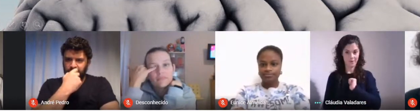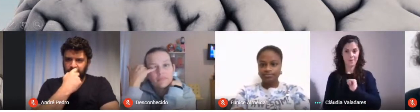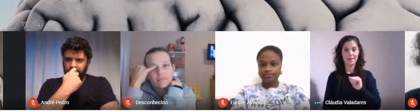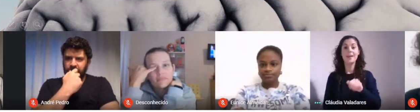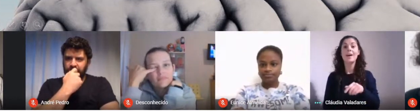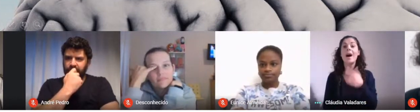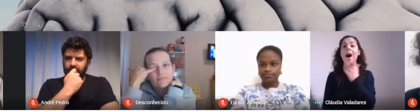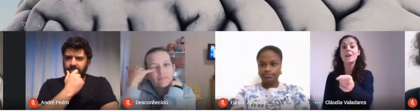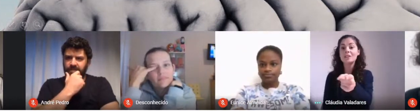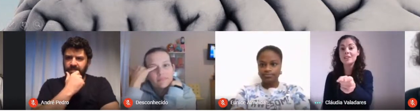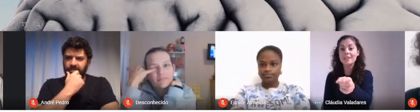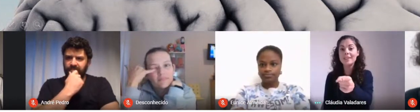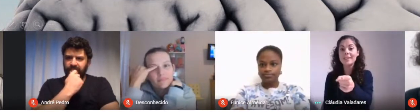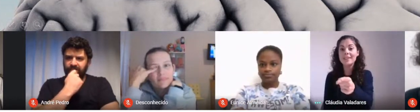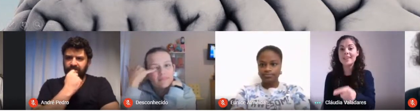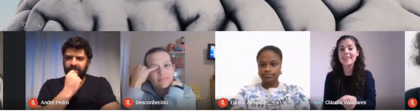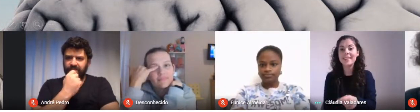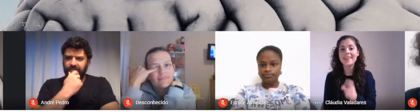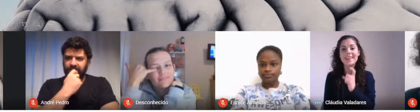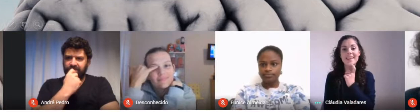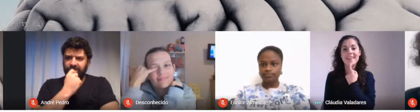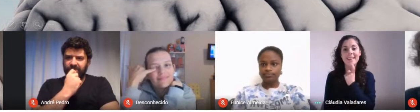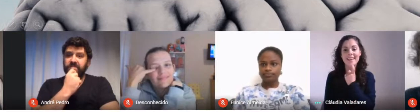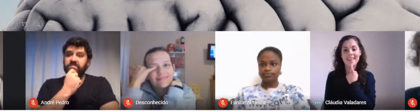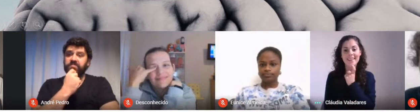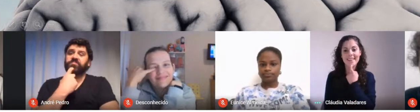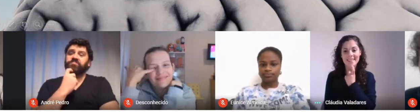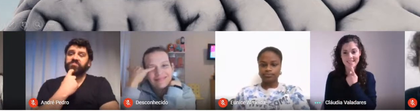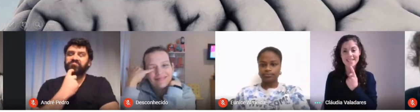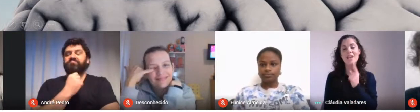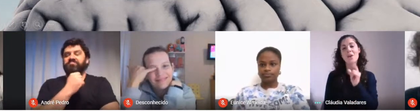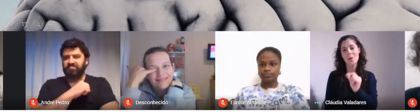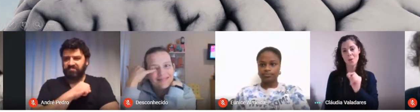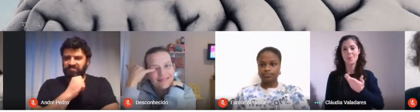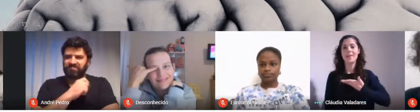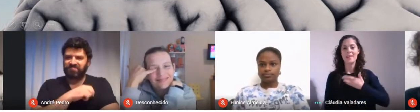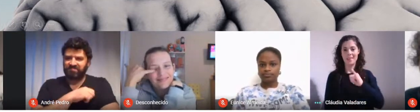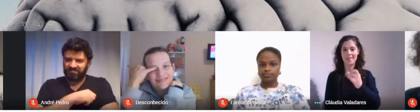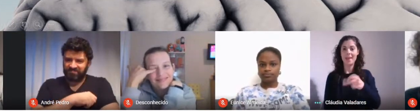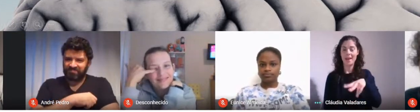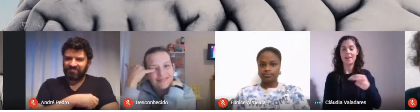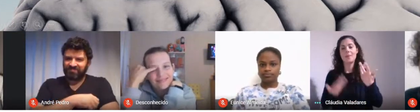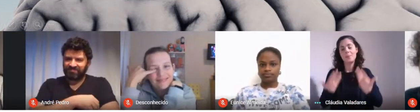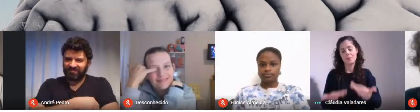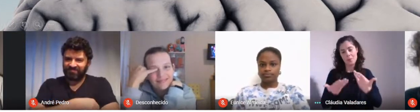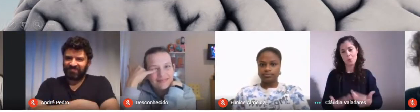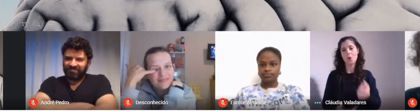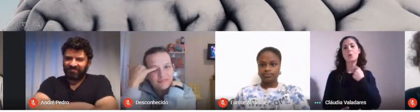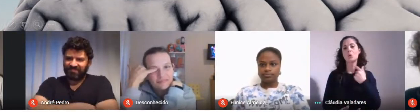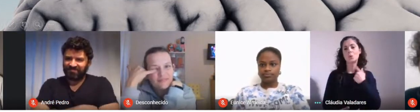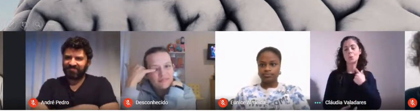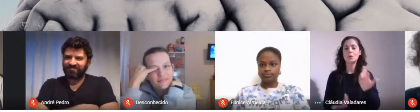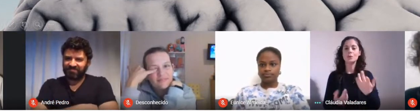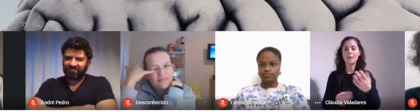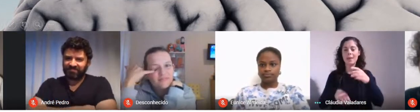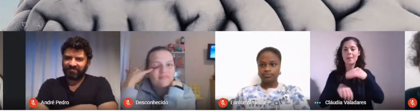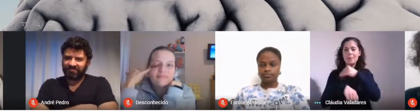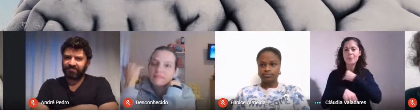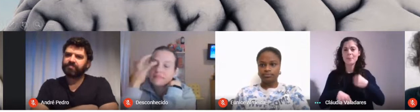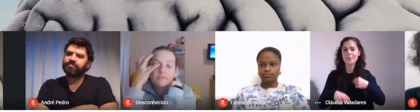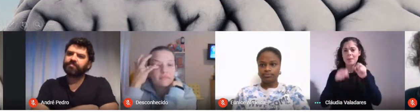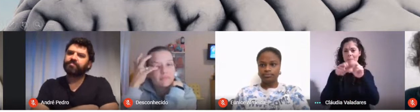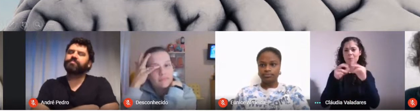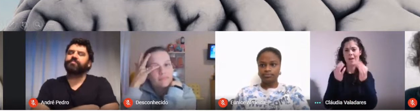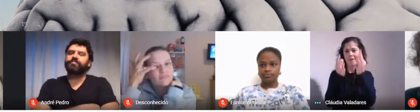gestual, tratam-me assim. E sou aluna do último ano do curso de Higiene Oral da Faculdade de